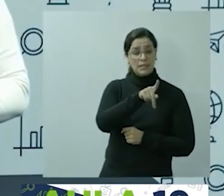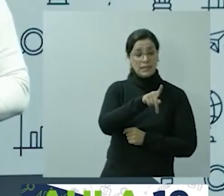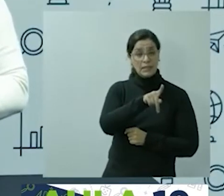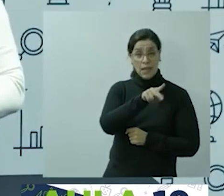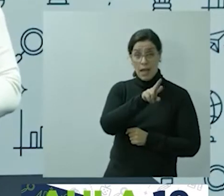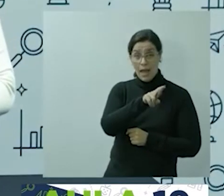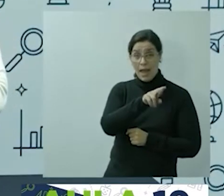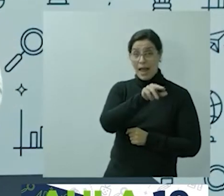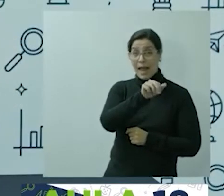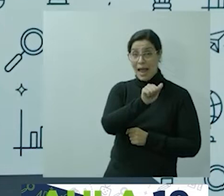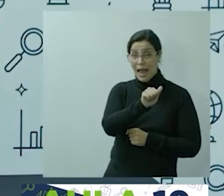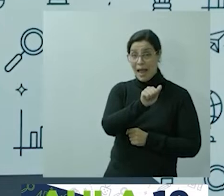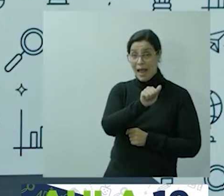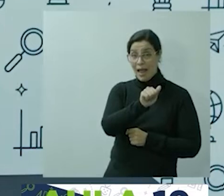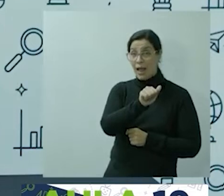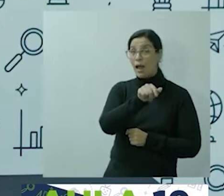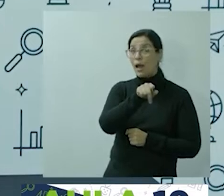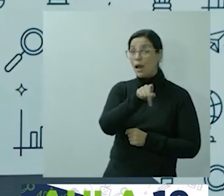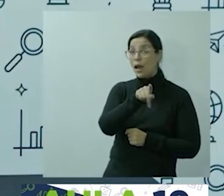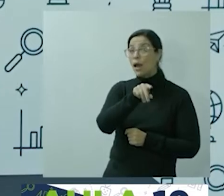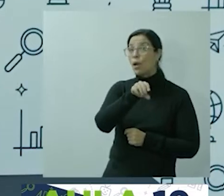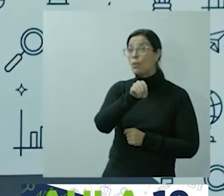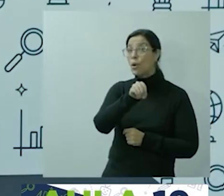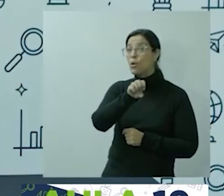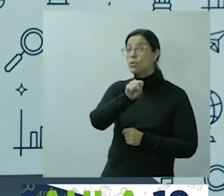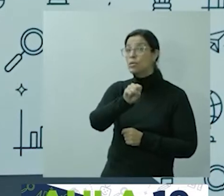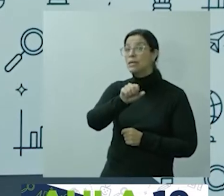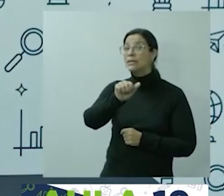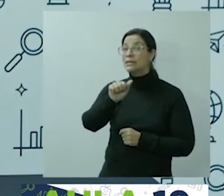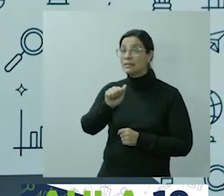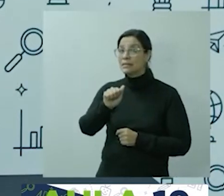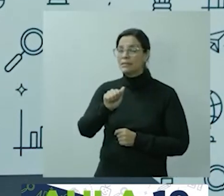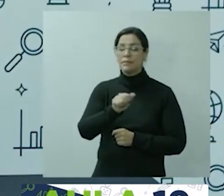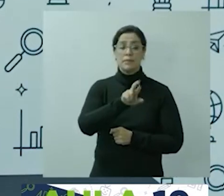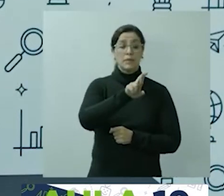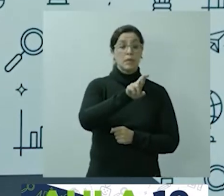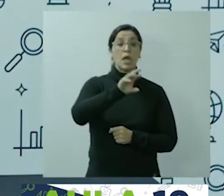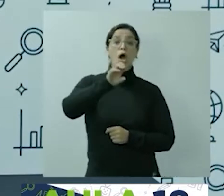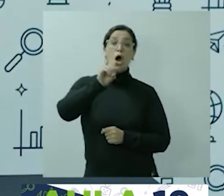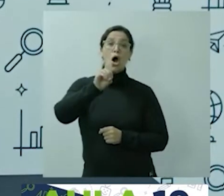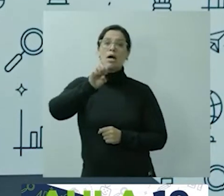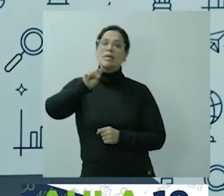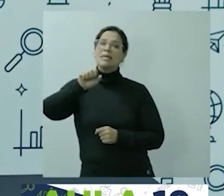Raposa, ra, R, A. Rosa